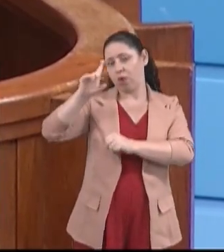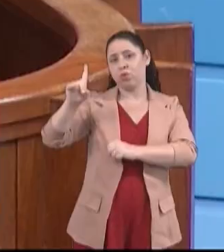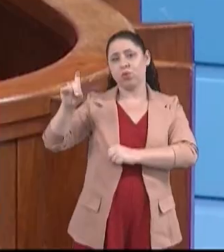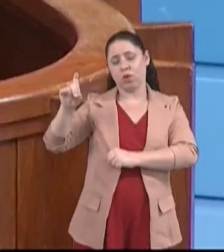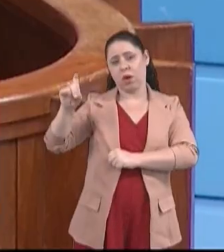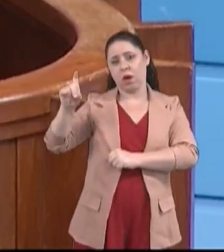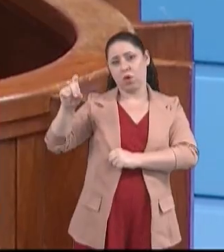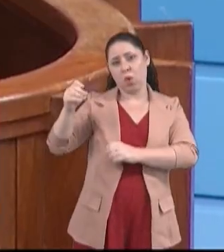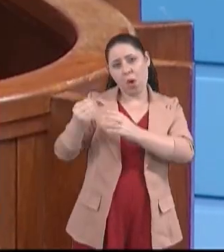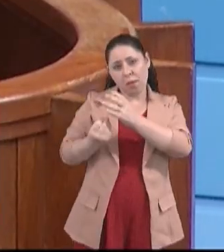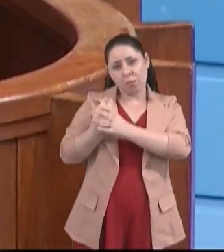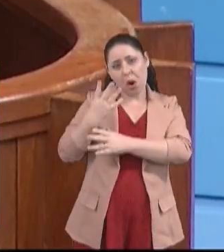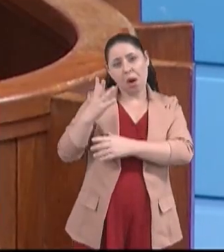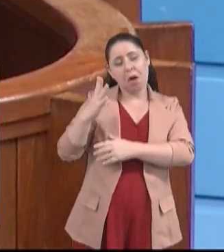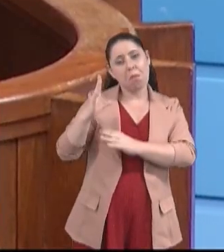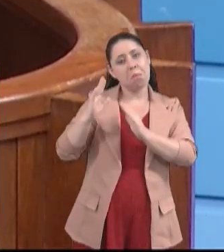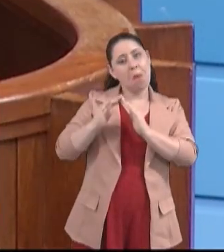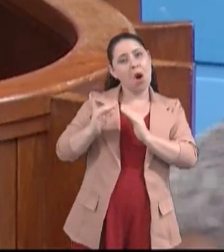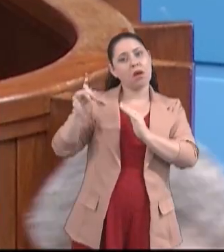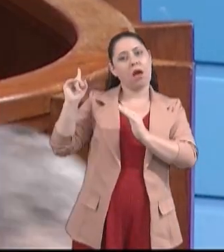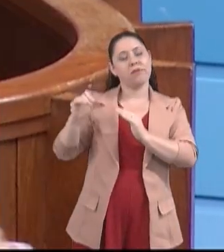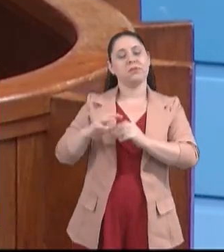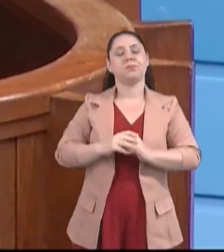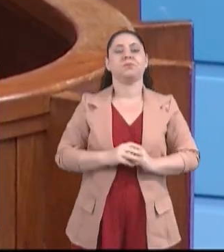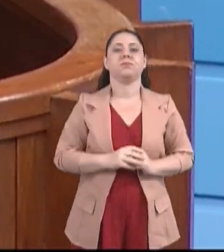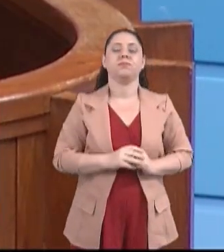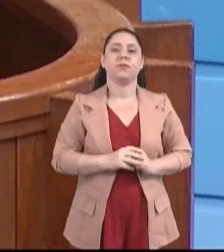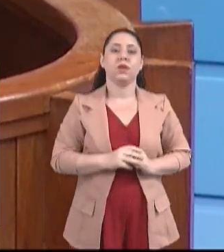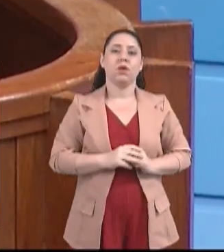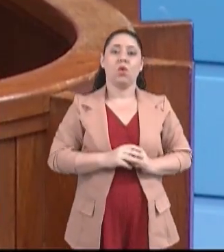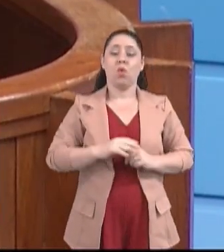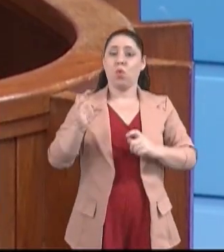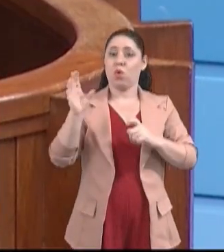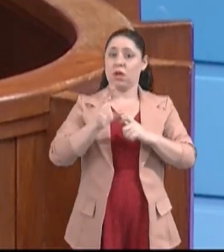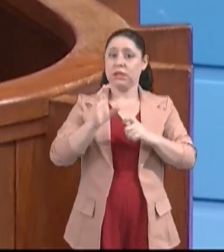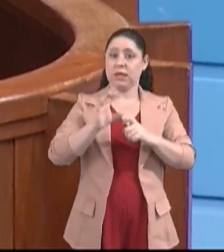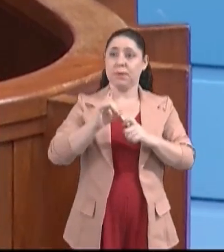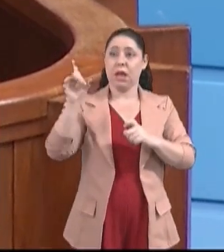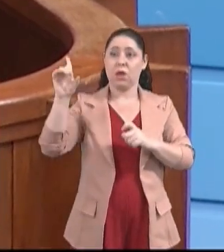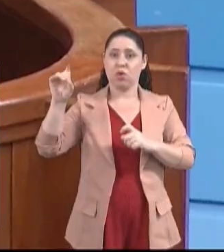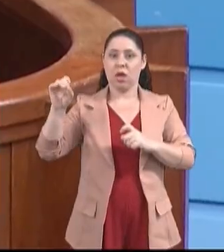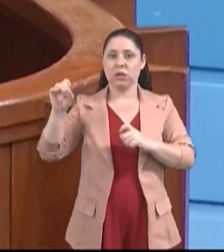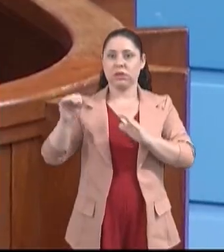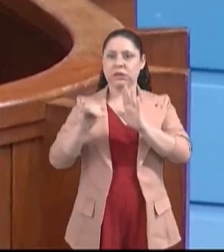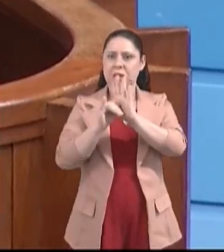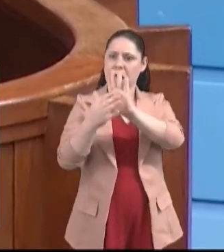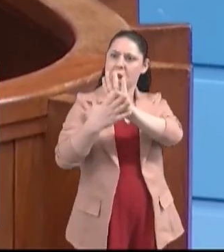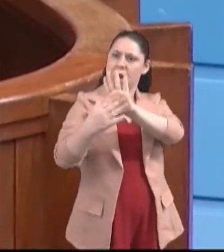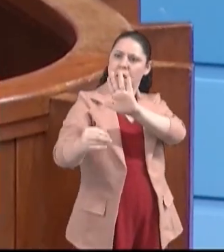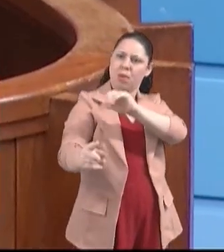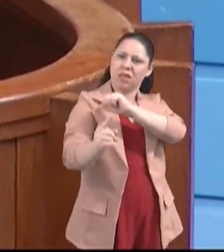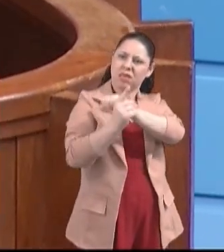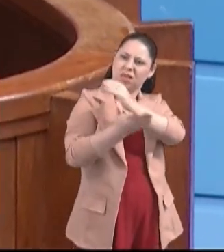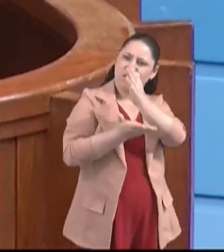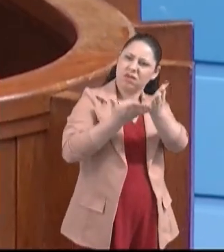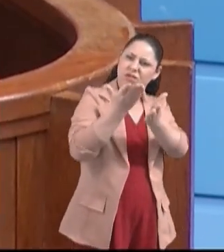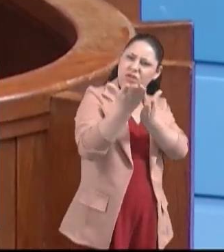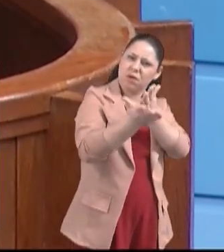Dourados, desde que eu moro lá. O Hospital da CACEMES hoje é exemplo e tem